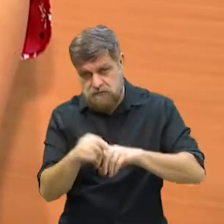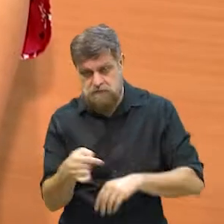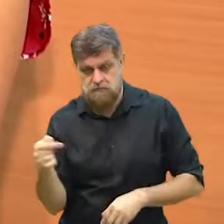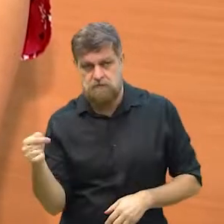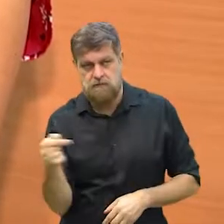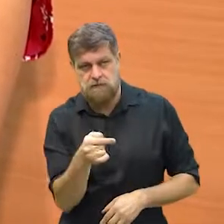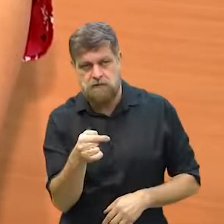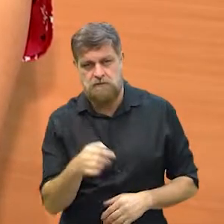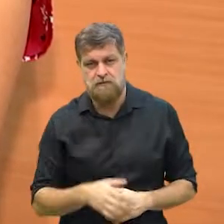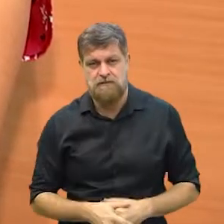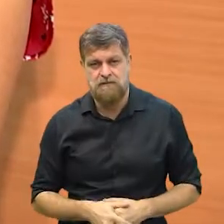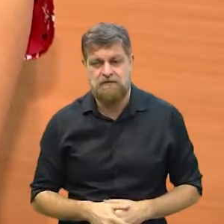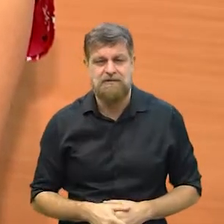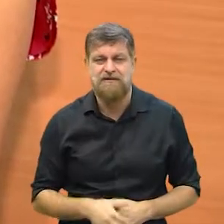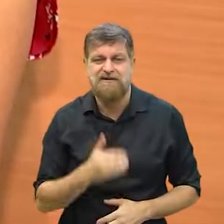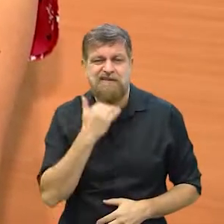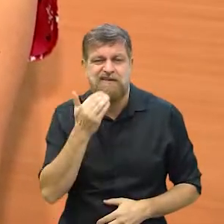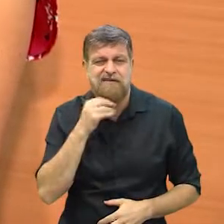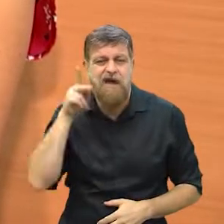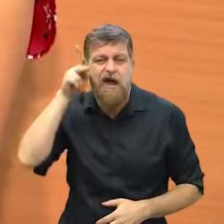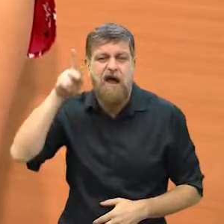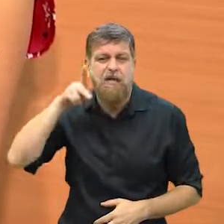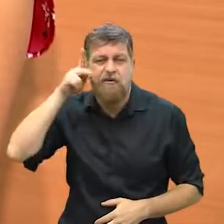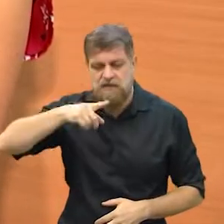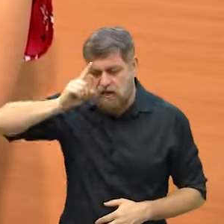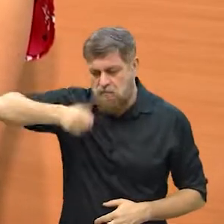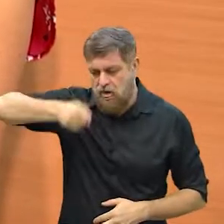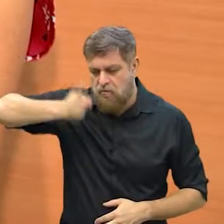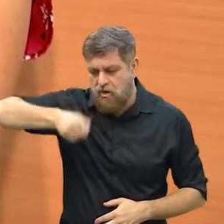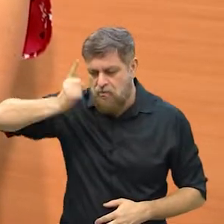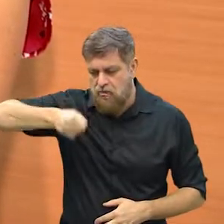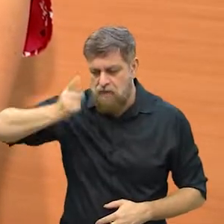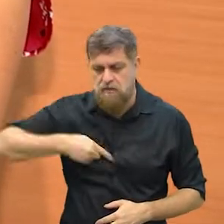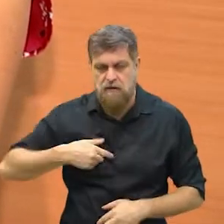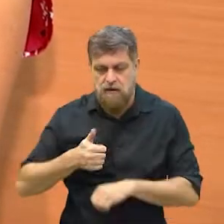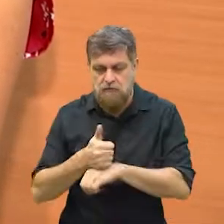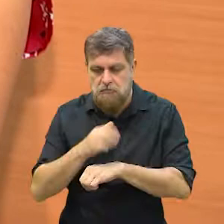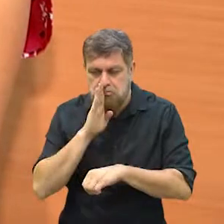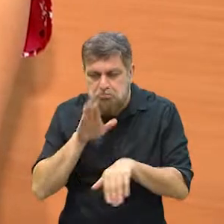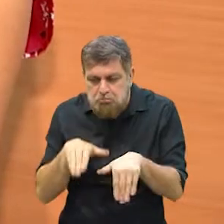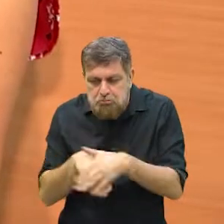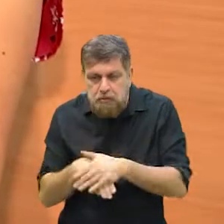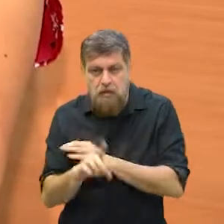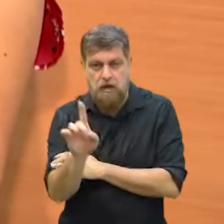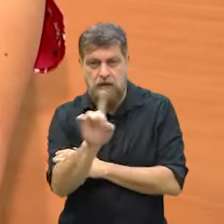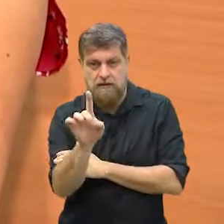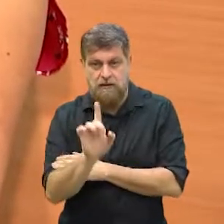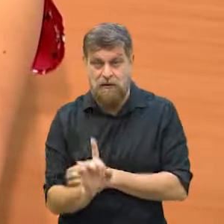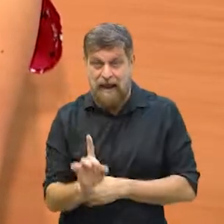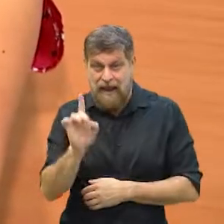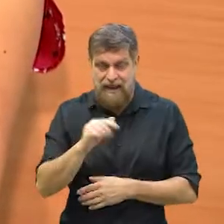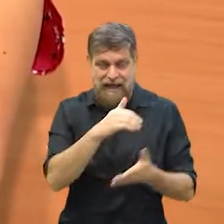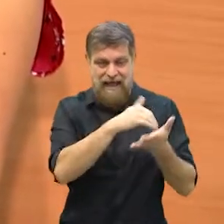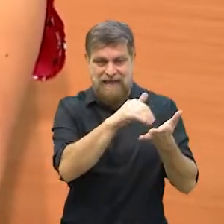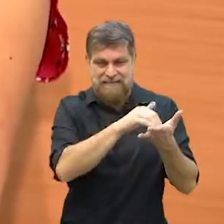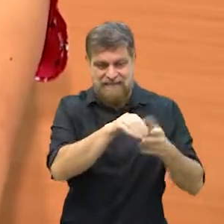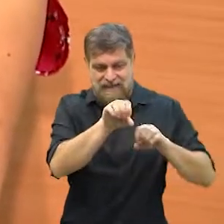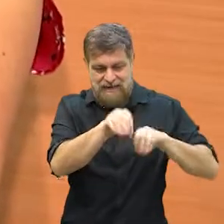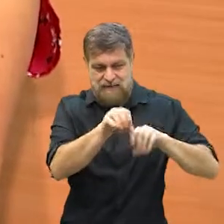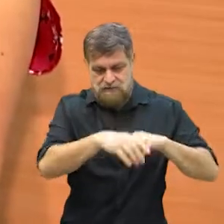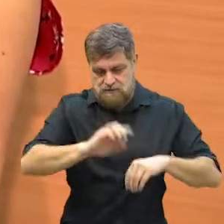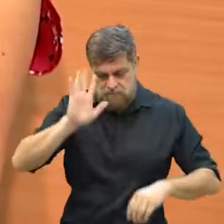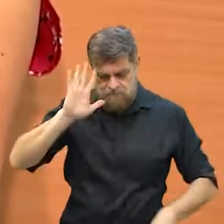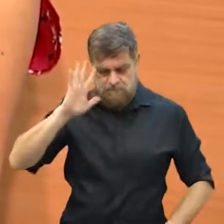como foi assim, bastante... Porque não adianta fazer política de cima para baixo. As políticas decididas lá em cima, como